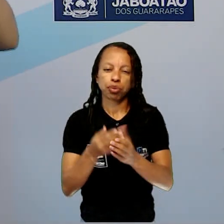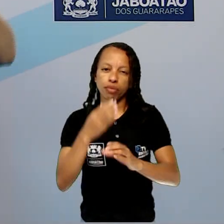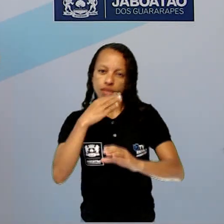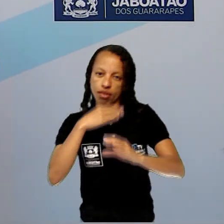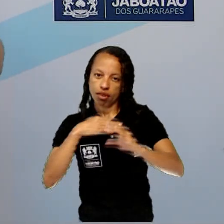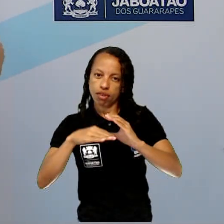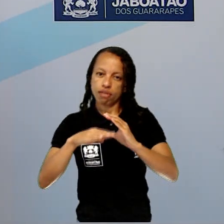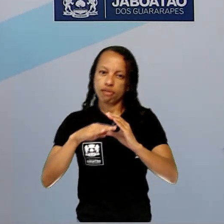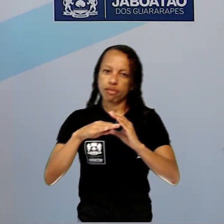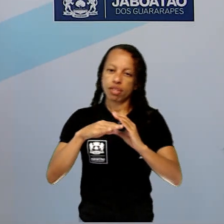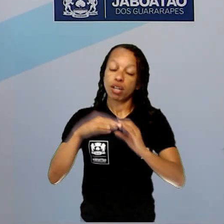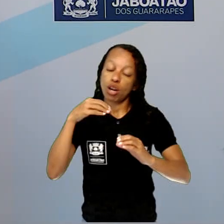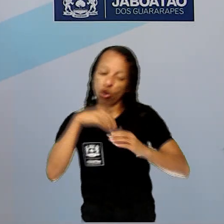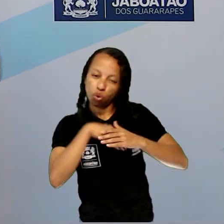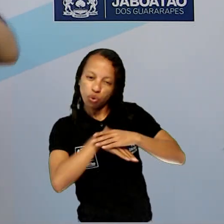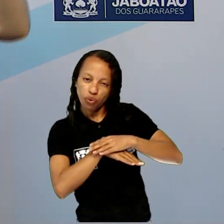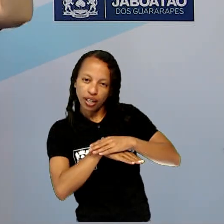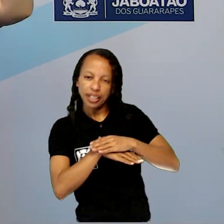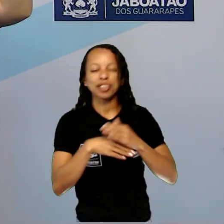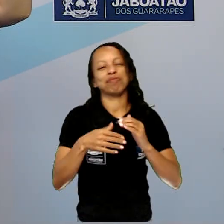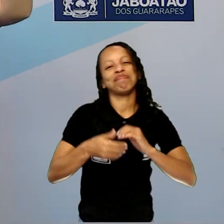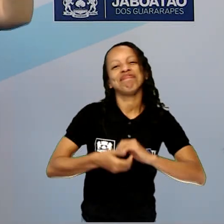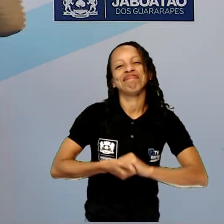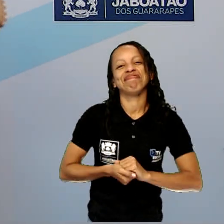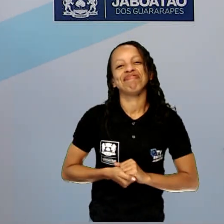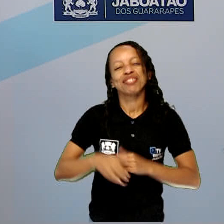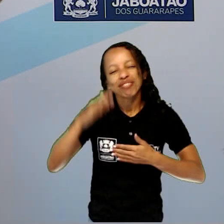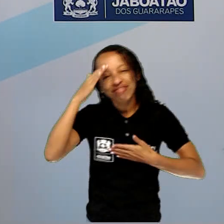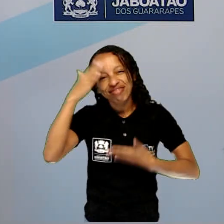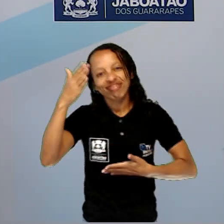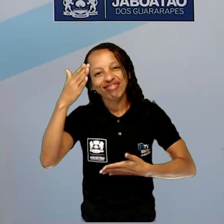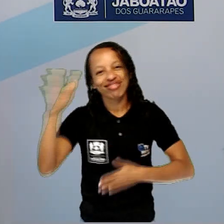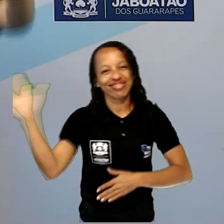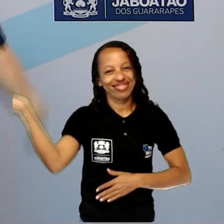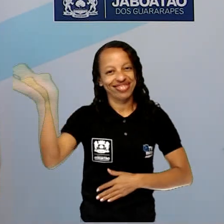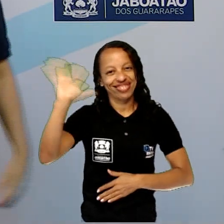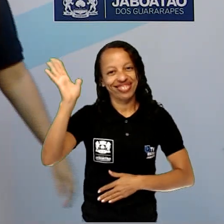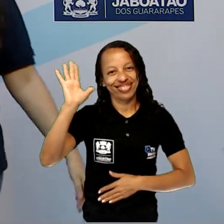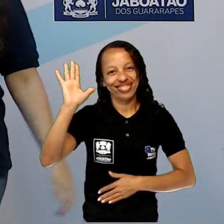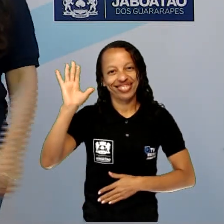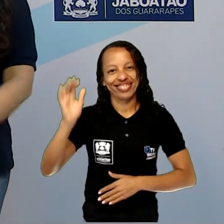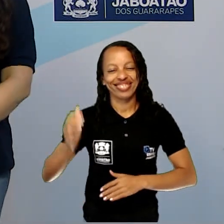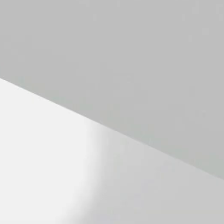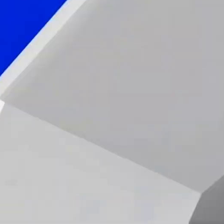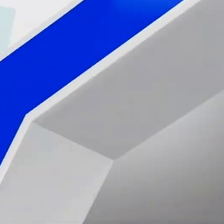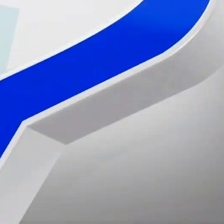para deixar guardadinho quando a gente pedir, tá bom? Obrigado. Tchau, tchau, gente.